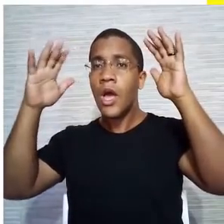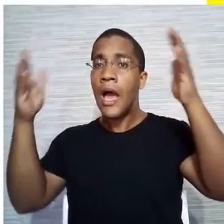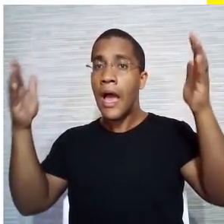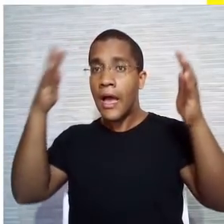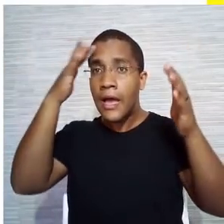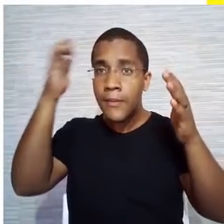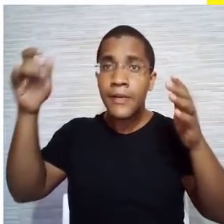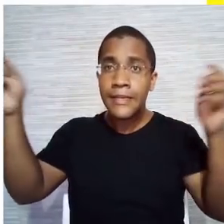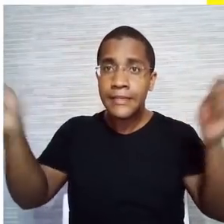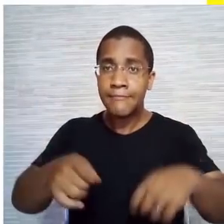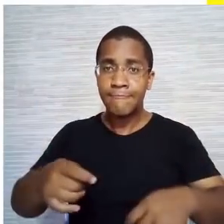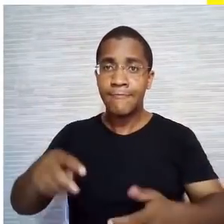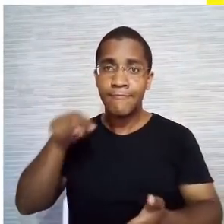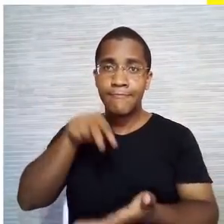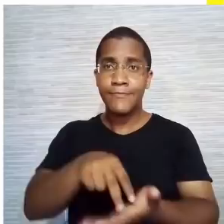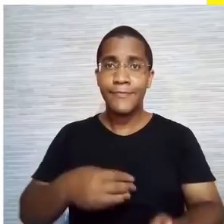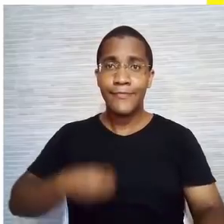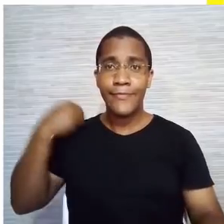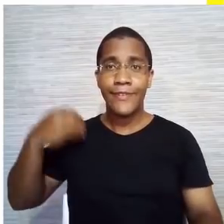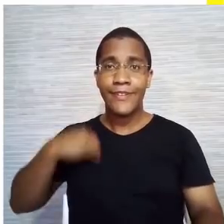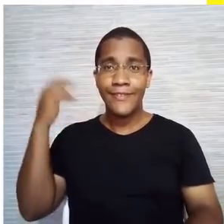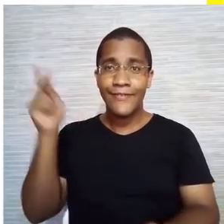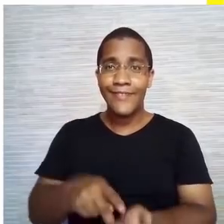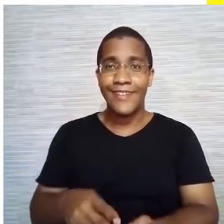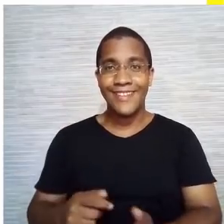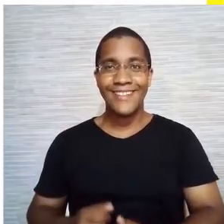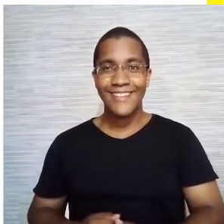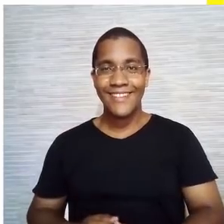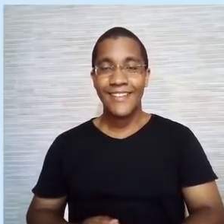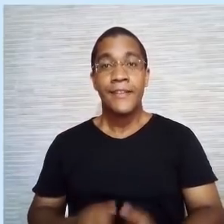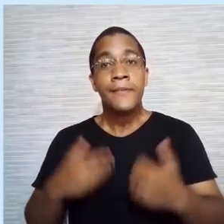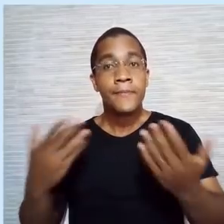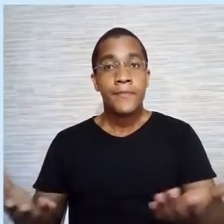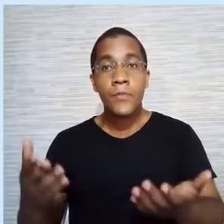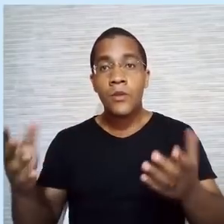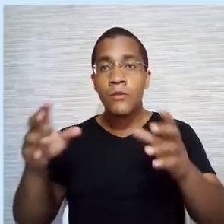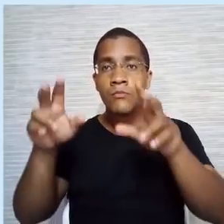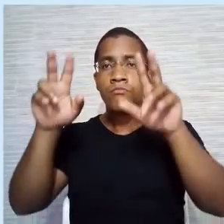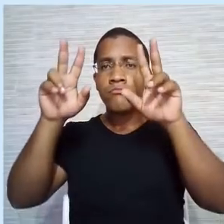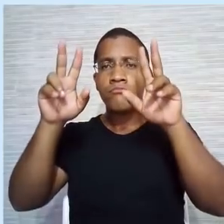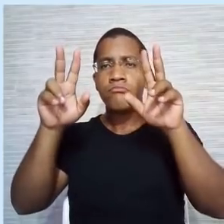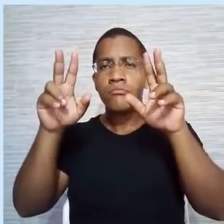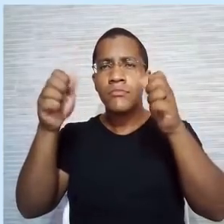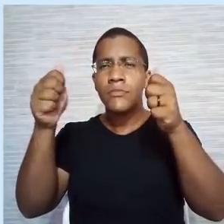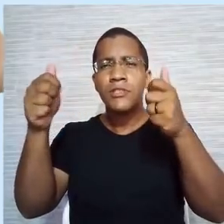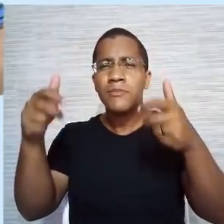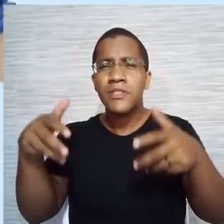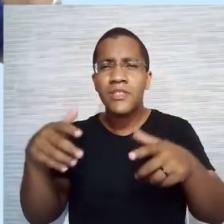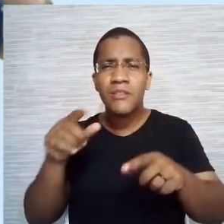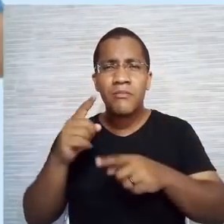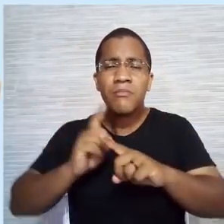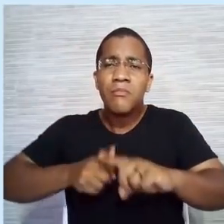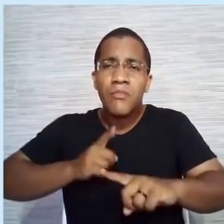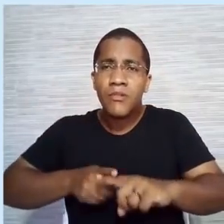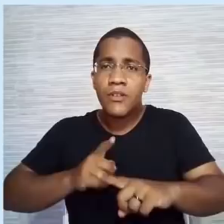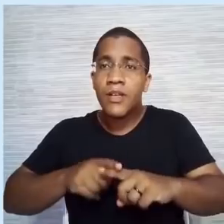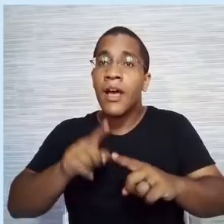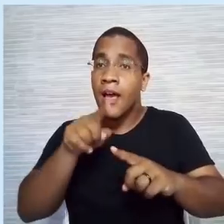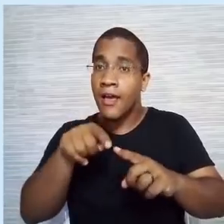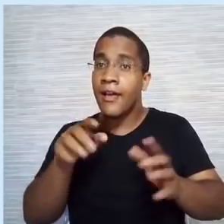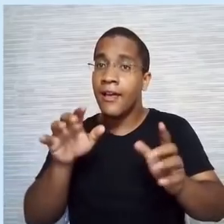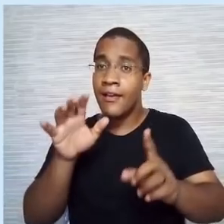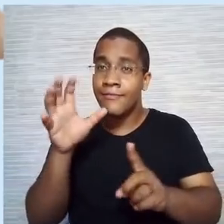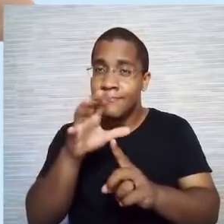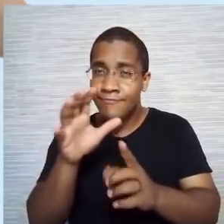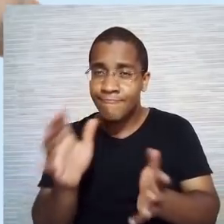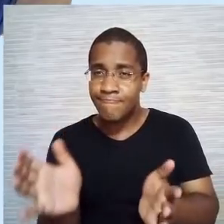realidade. Esse pensamento eu extraí para incentivar você, estudante, a sua escalada